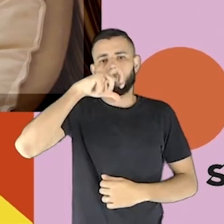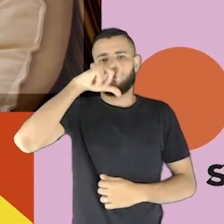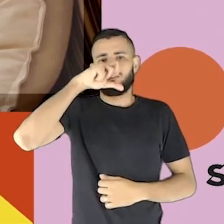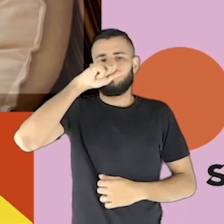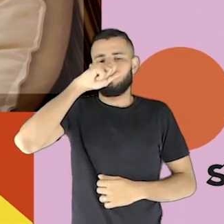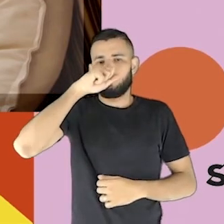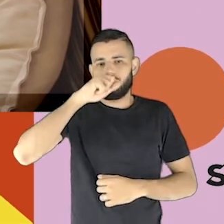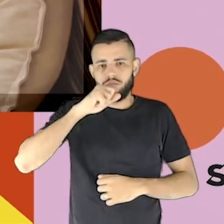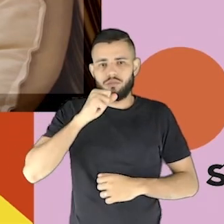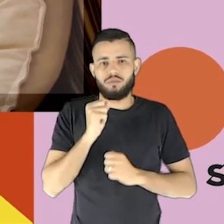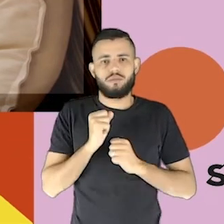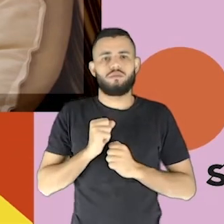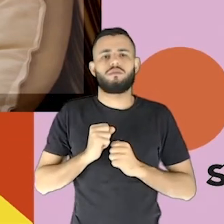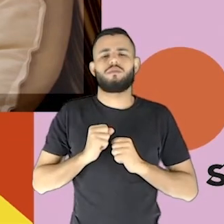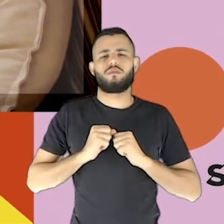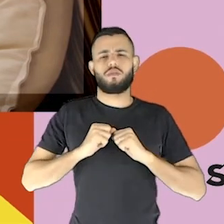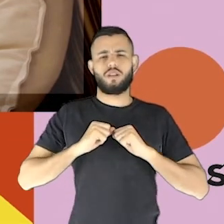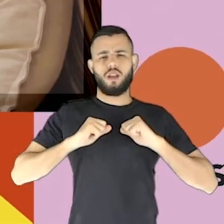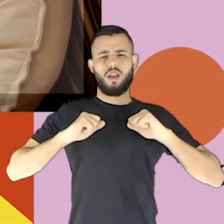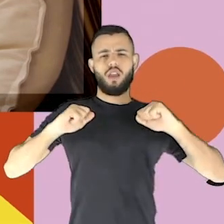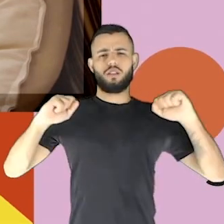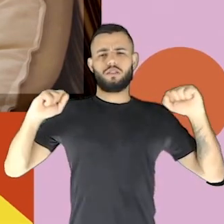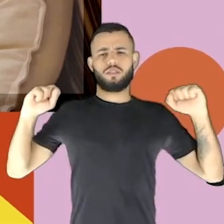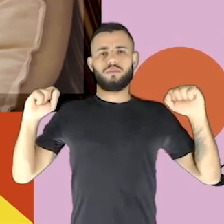e cresce.